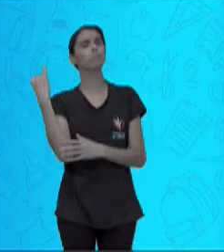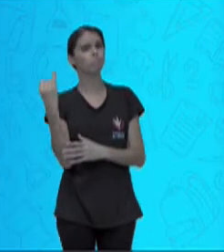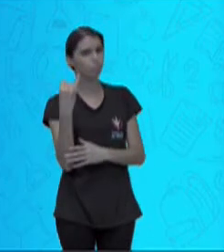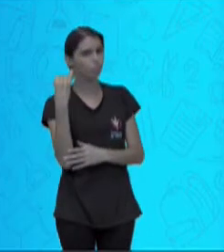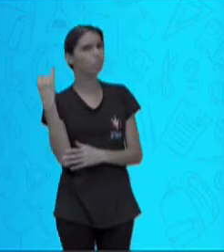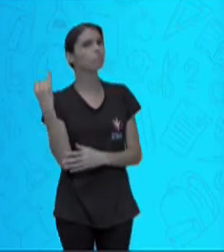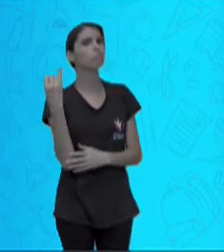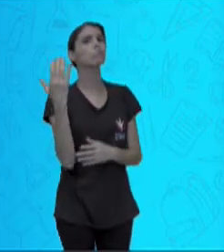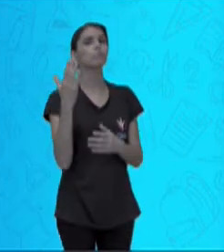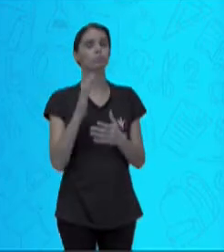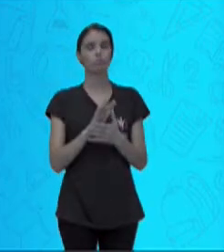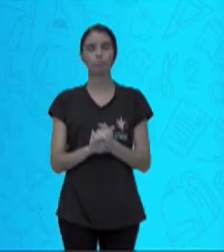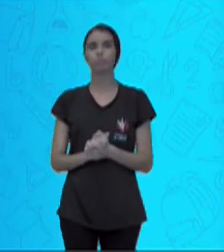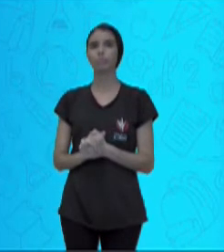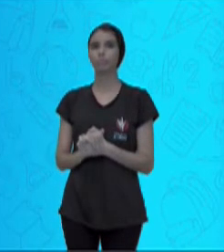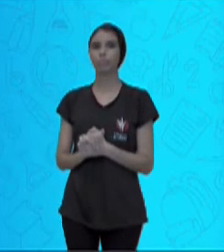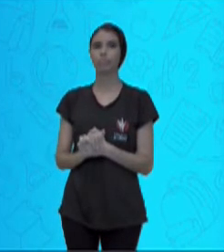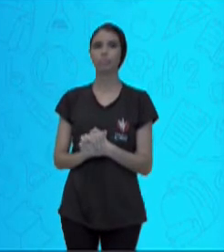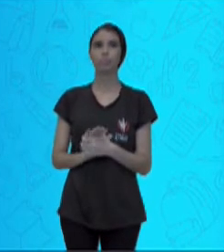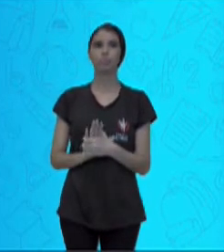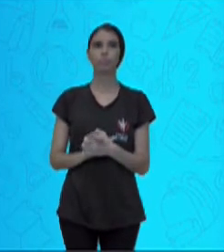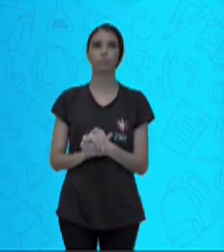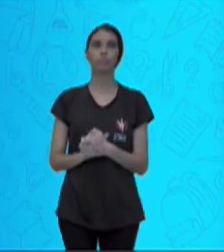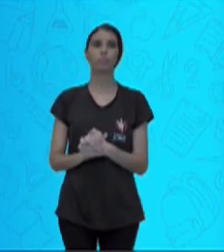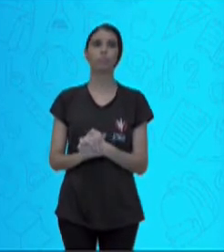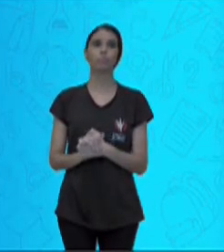na abertura.